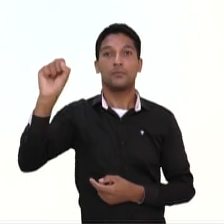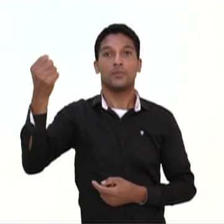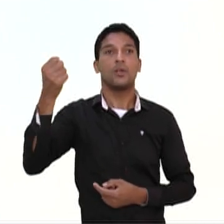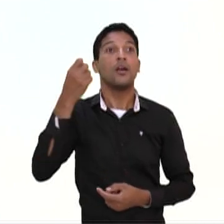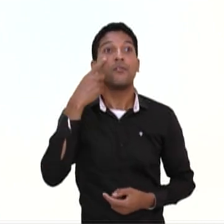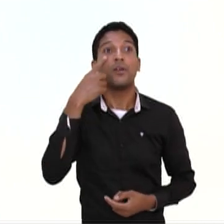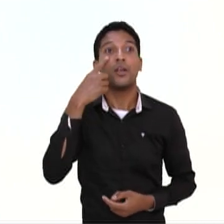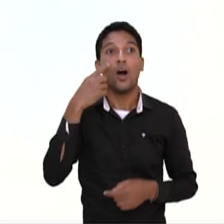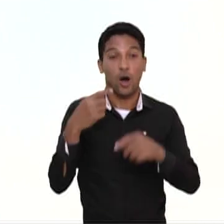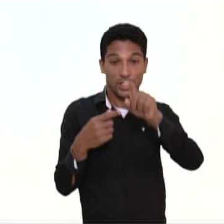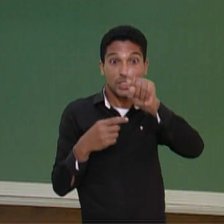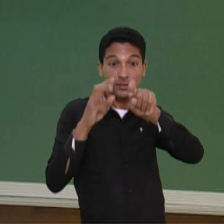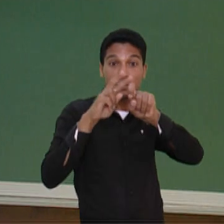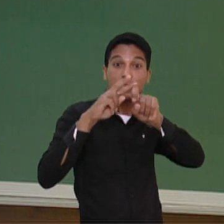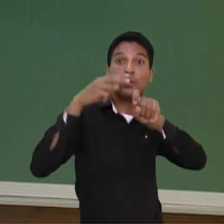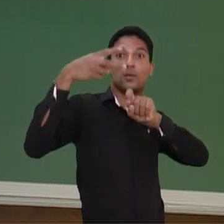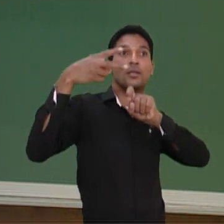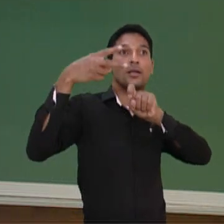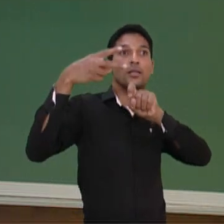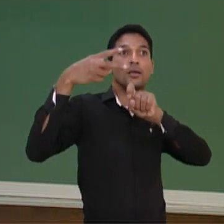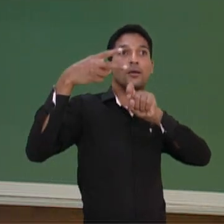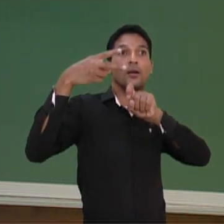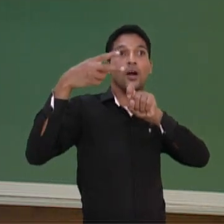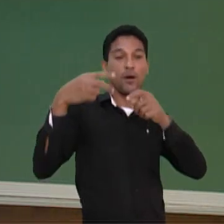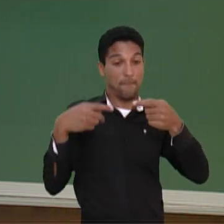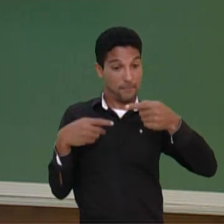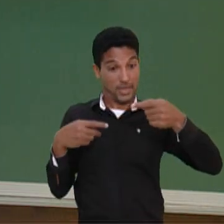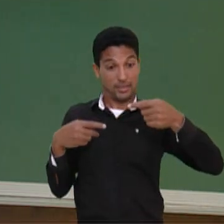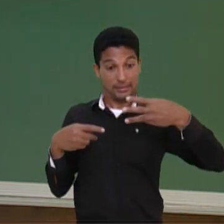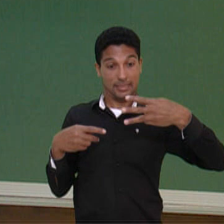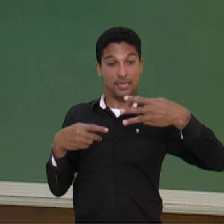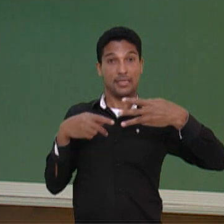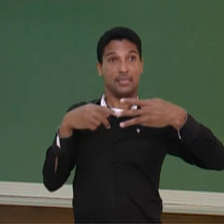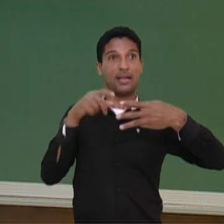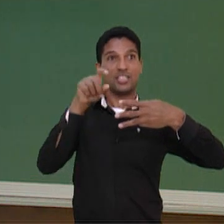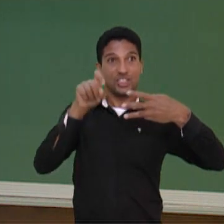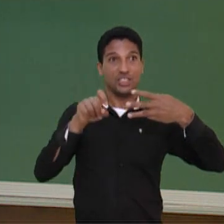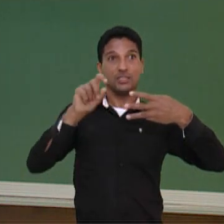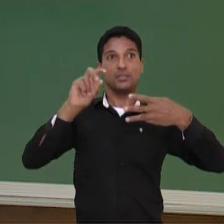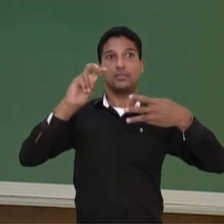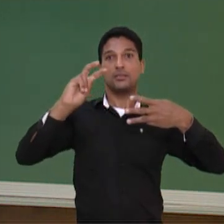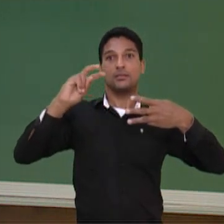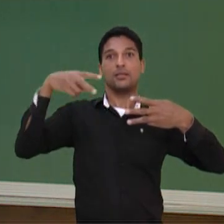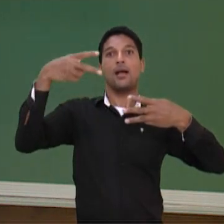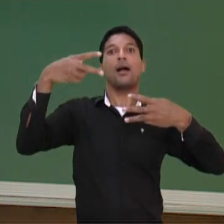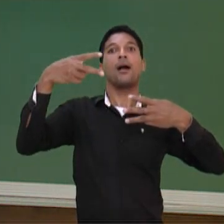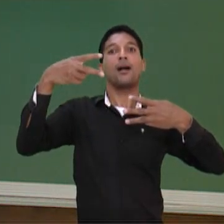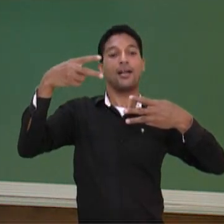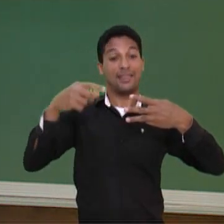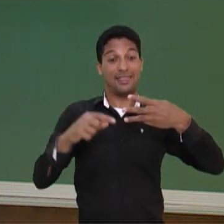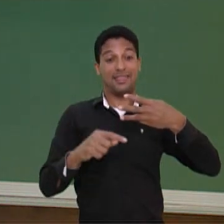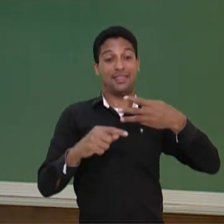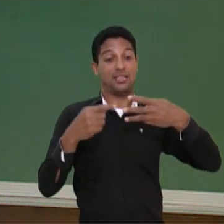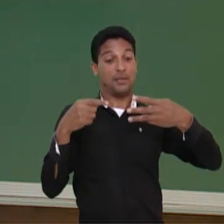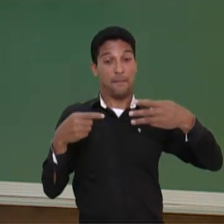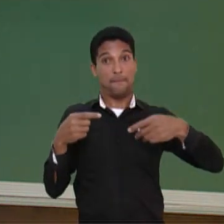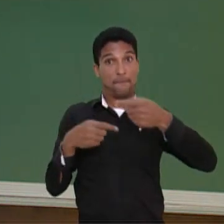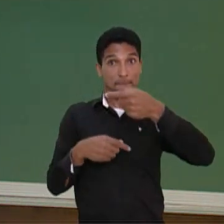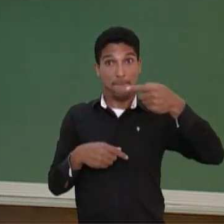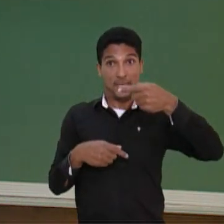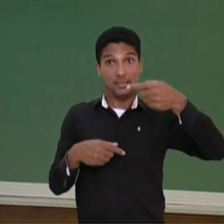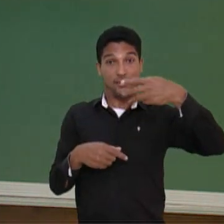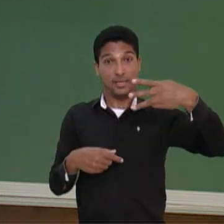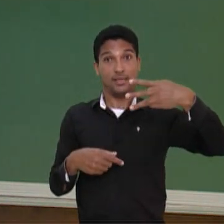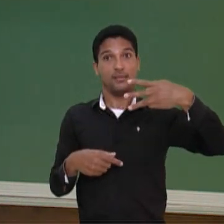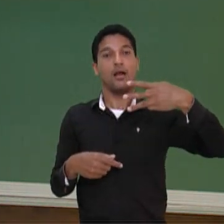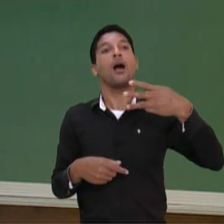está multiplicando o x ao quadrado, menos 3, ele é negativo. Então, concavidade voltada para baixo. Lembrar que o A